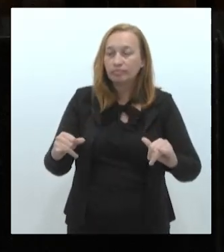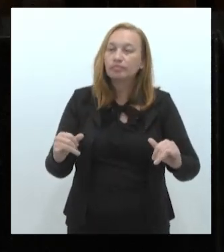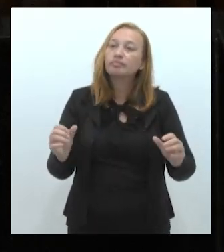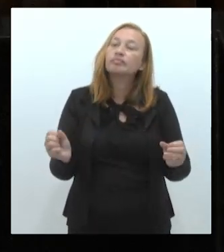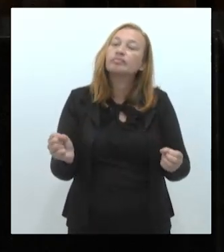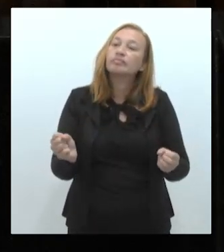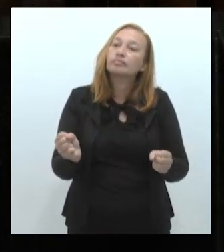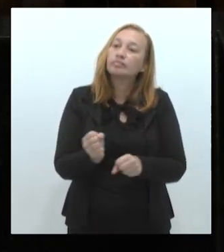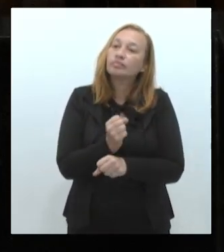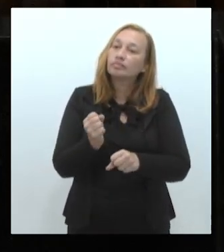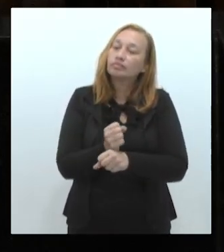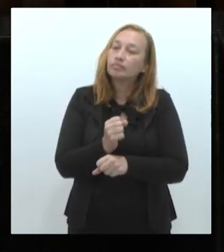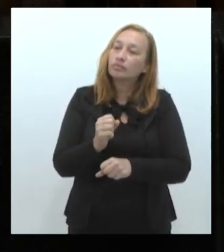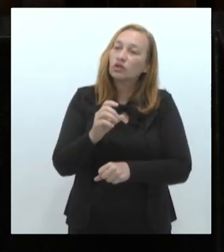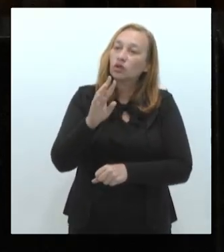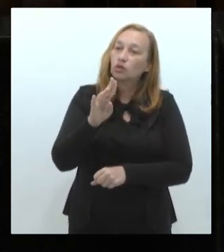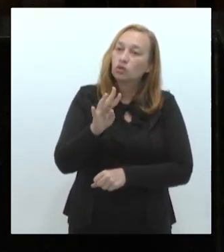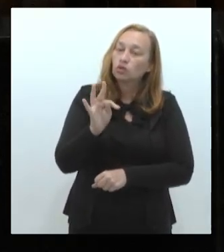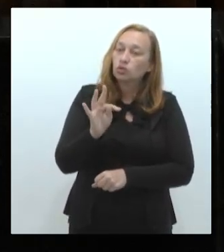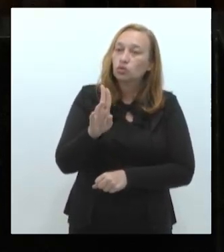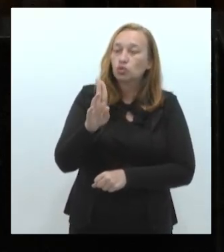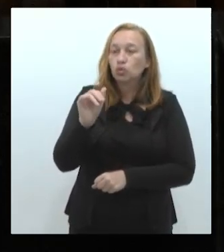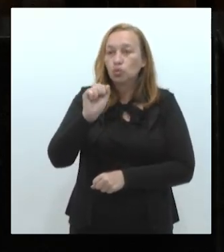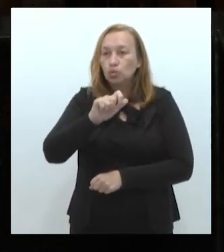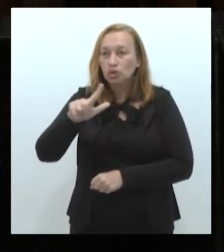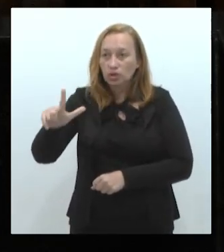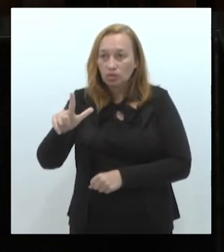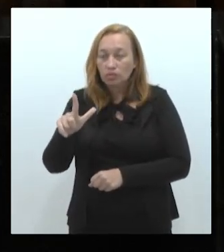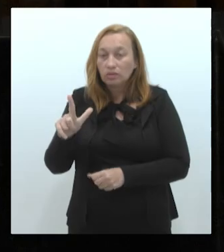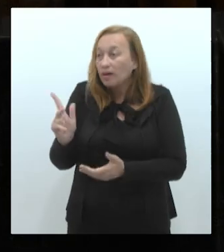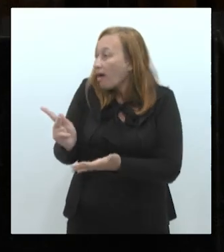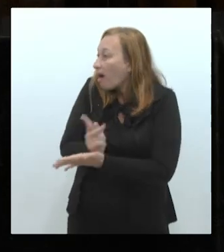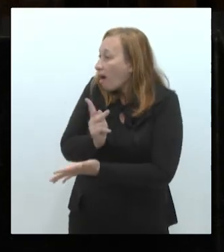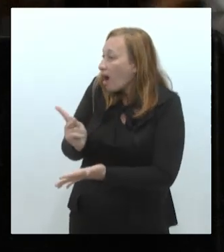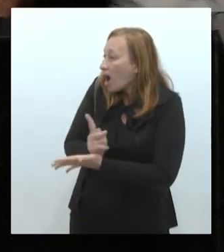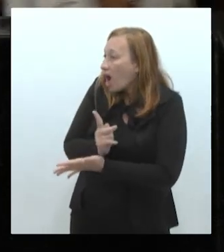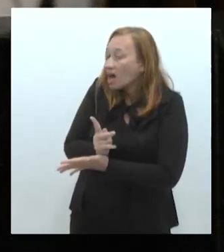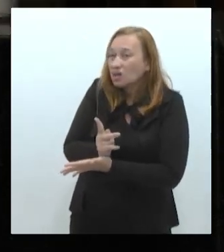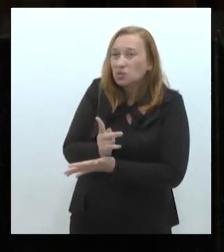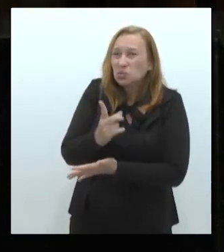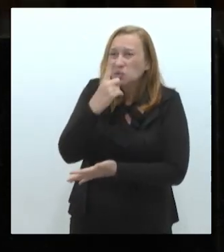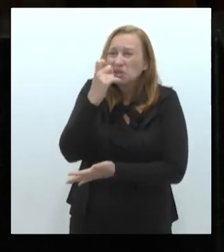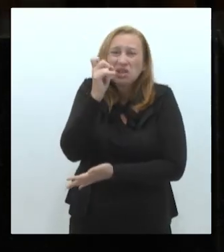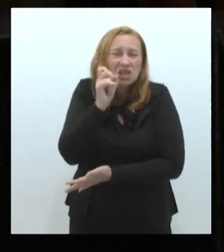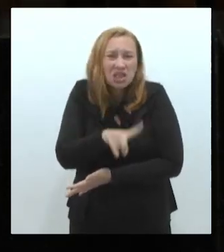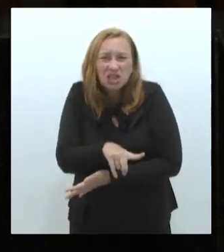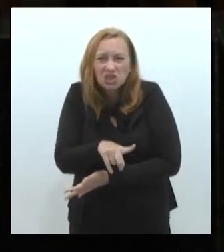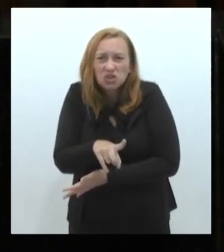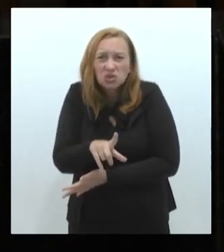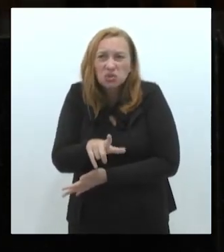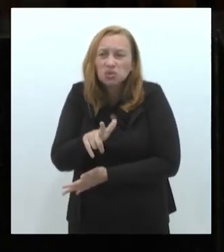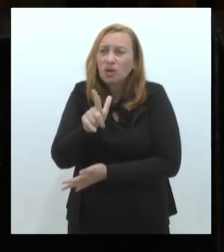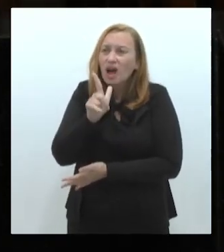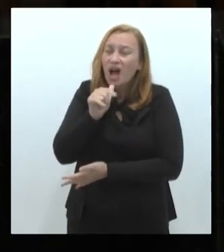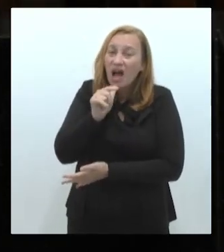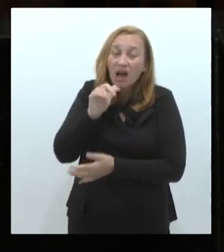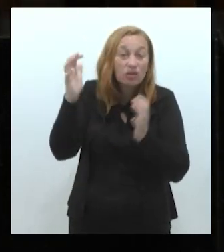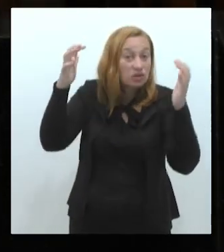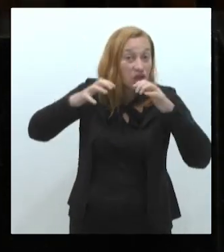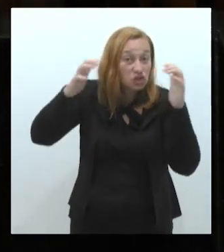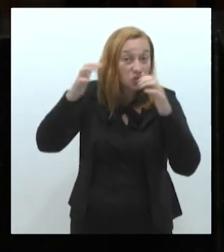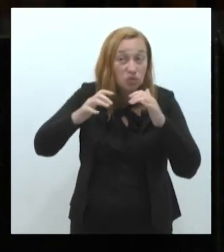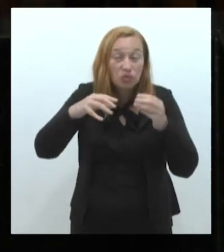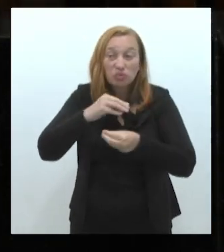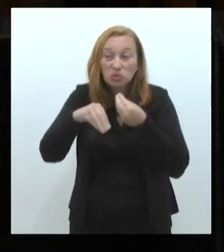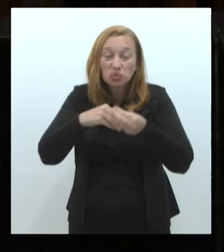extravasou. Eu fui lá na obra, eu botei a cara dentro do túnel, está tudo errado. Estão jogando esgoto aonde é água da chuva, água pluvial. Isso não estava